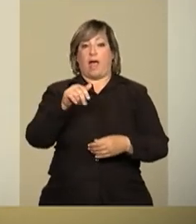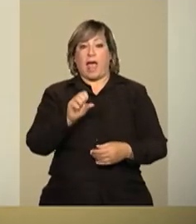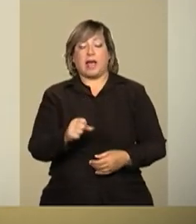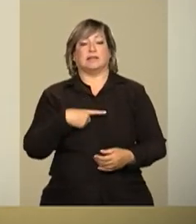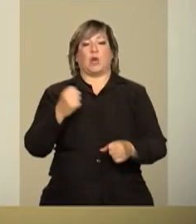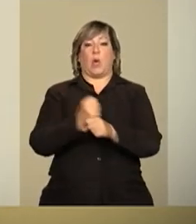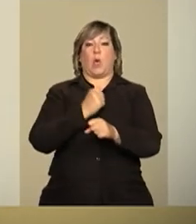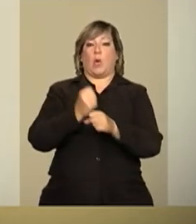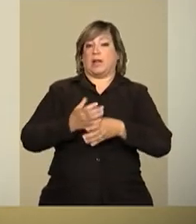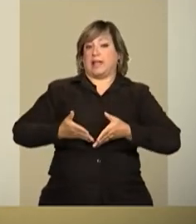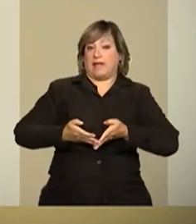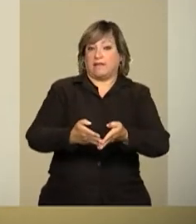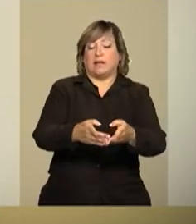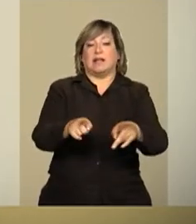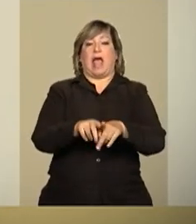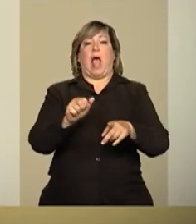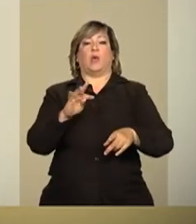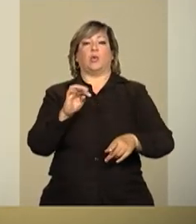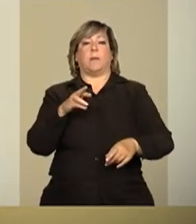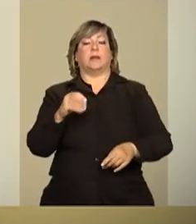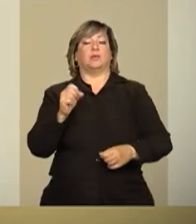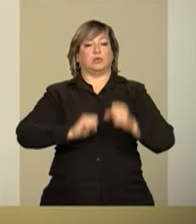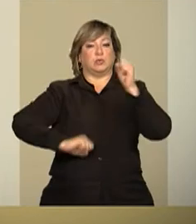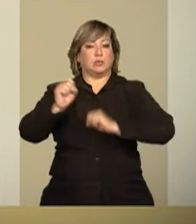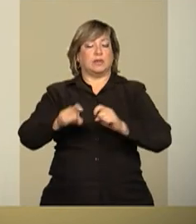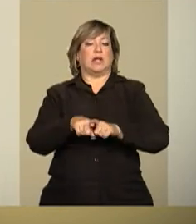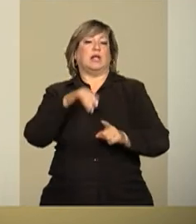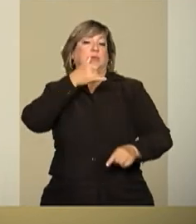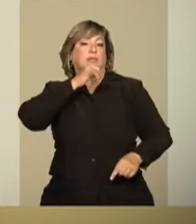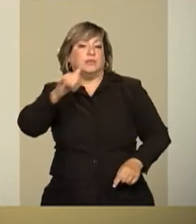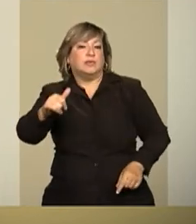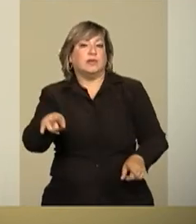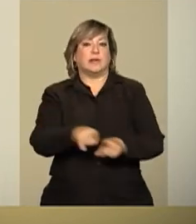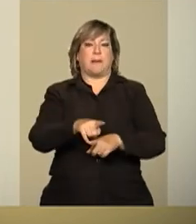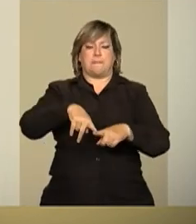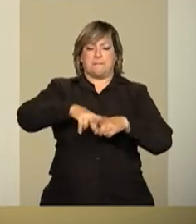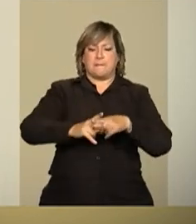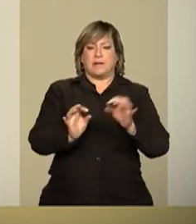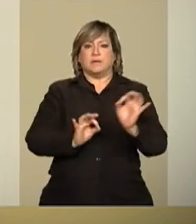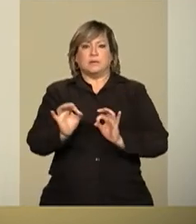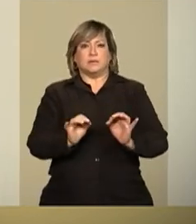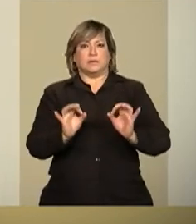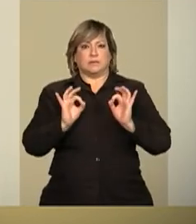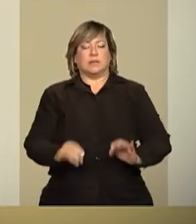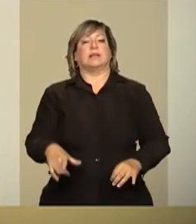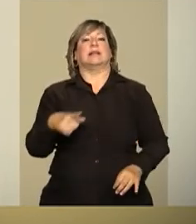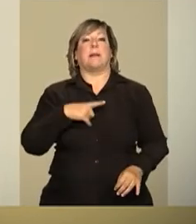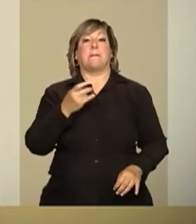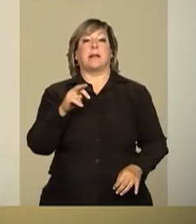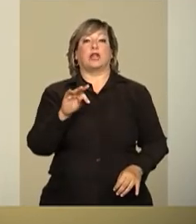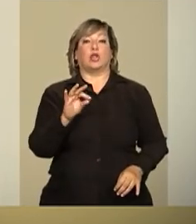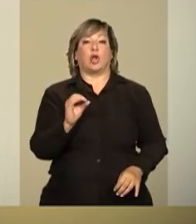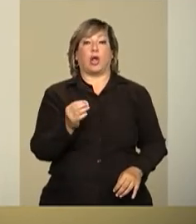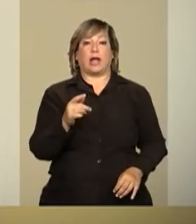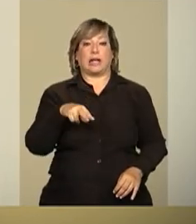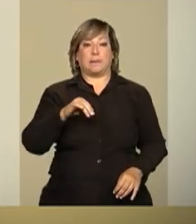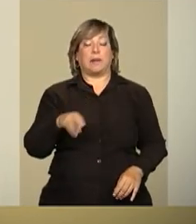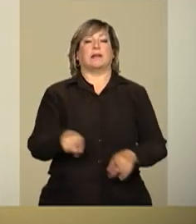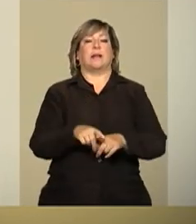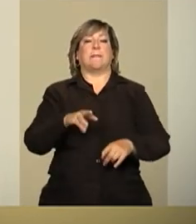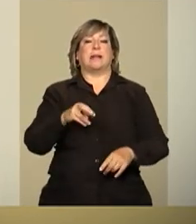gás construção naval automação industrial eletrônica mecânica de precisão petroquímica mineração